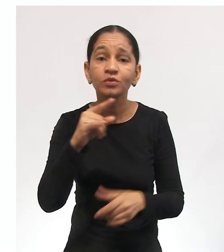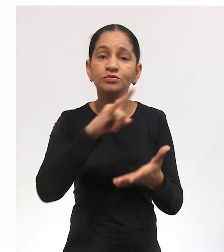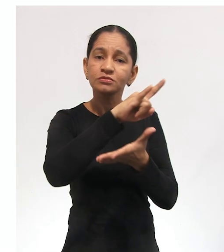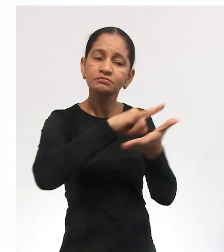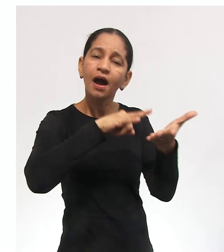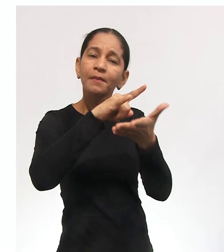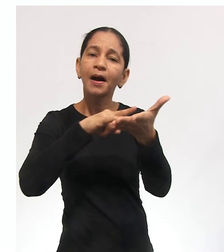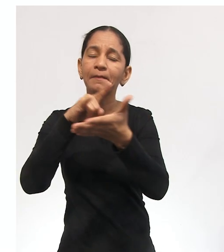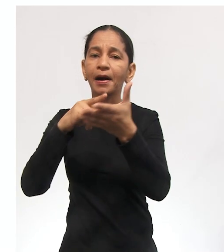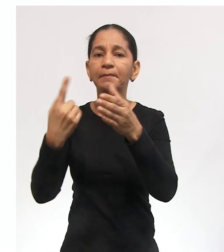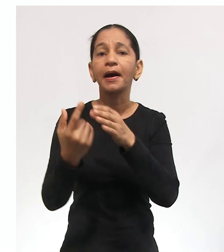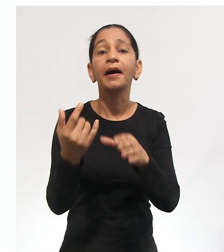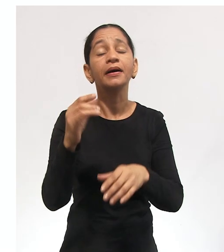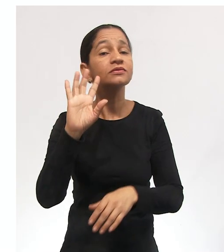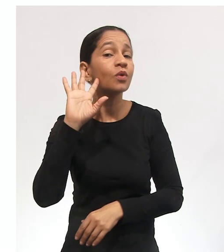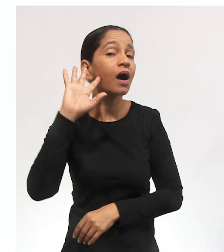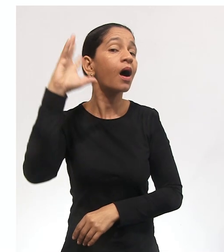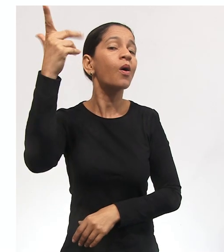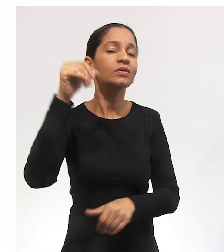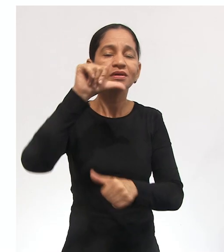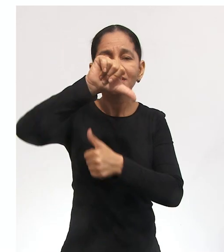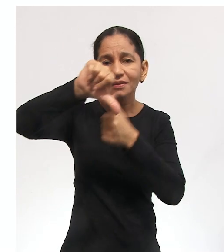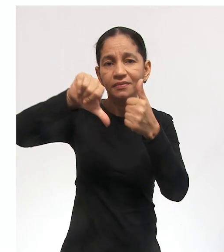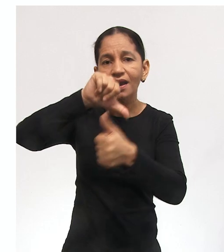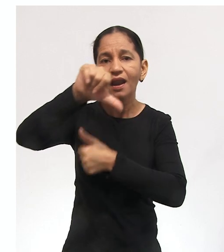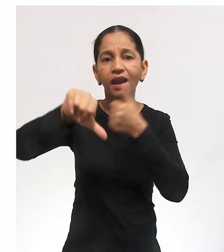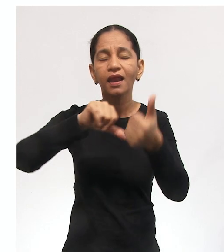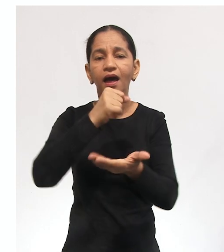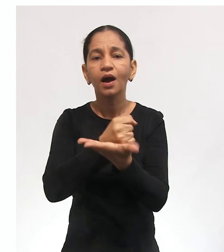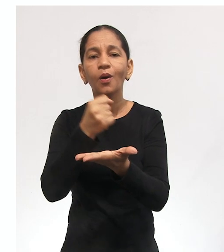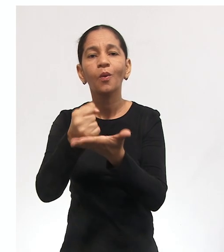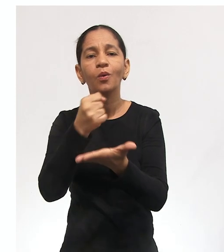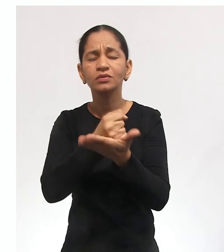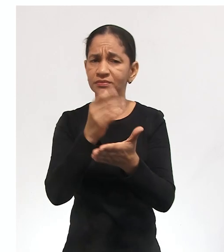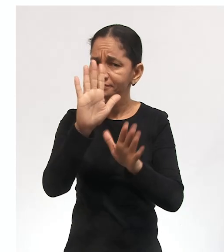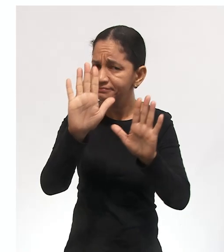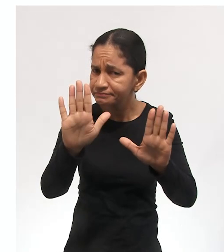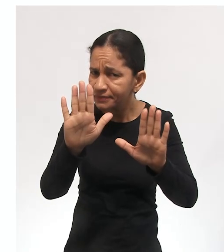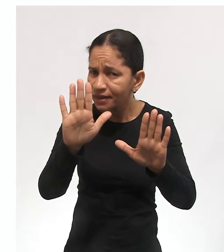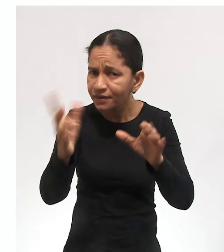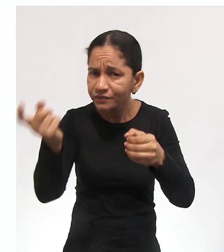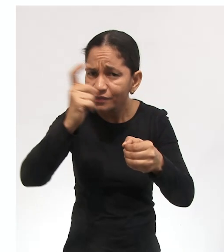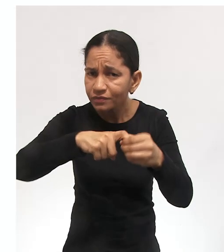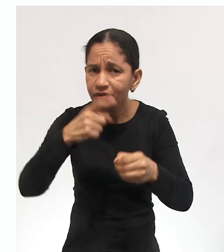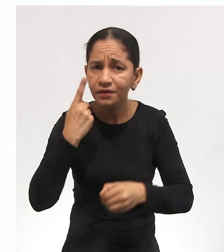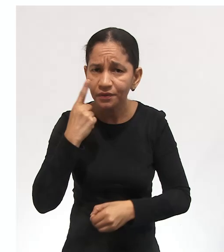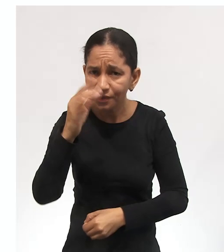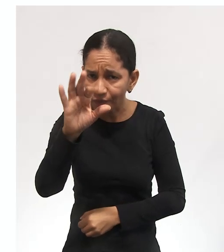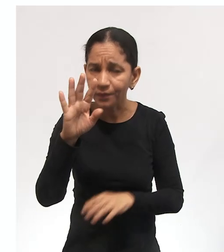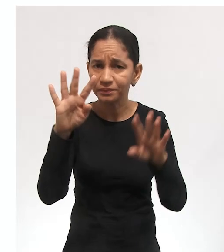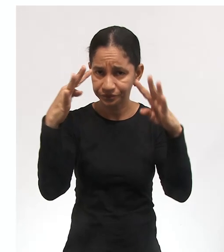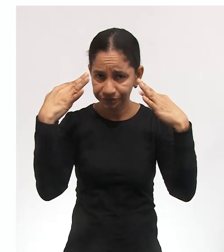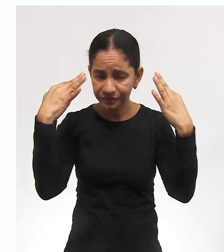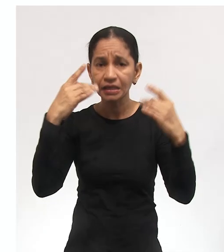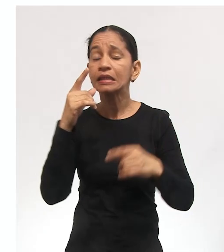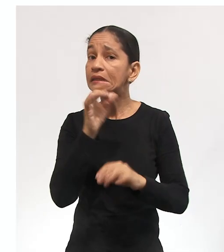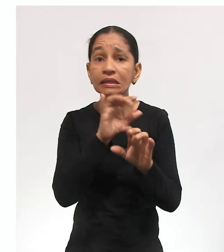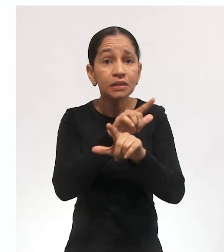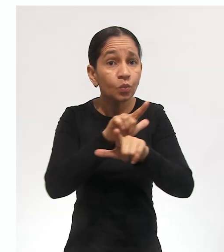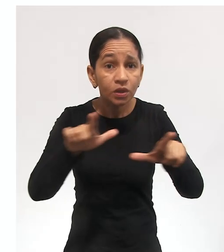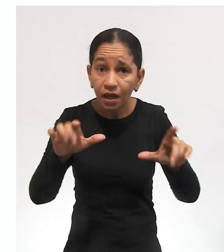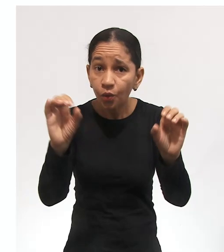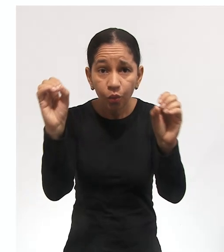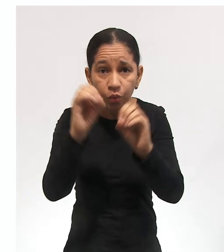alteração societária decorrente da modificação do contrato. Vamos voltar aqui, olha só. Se não tiver